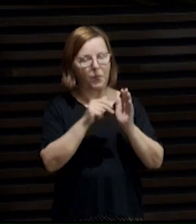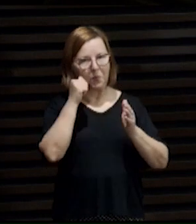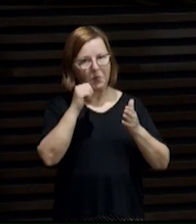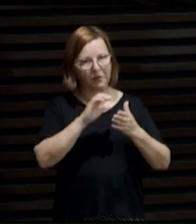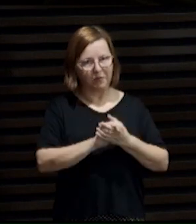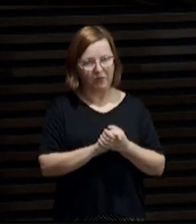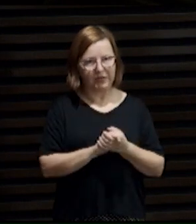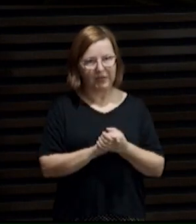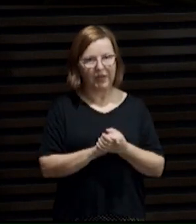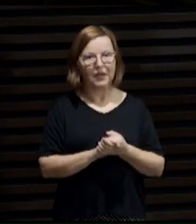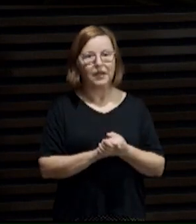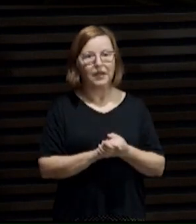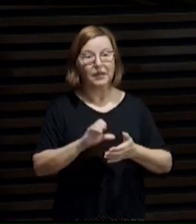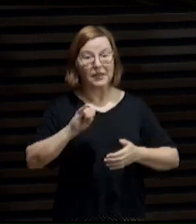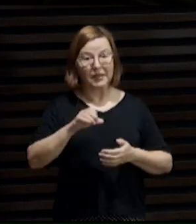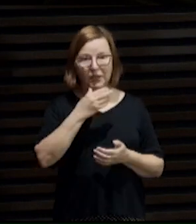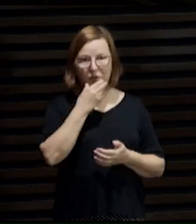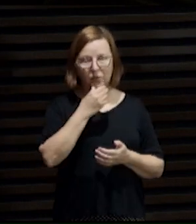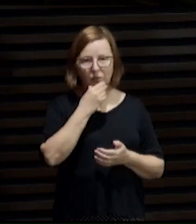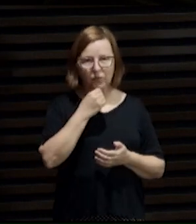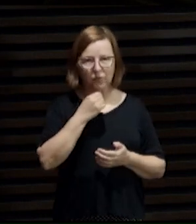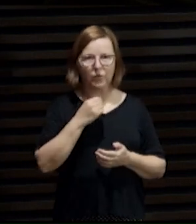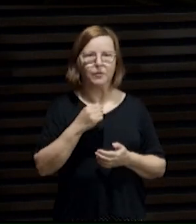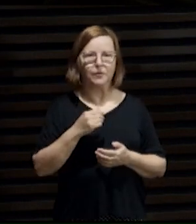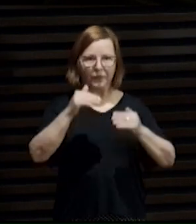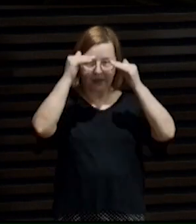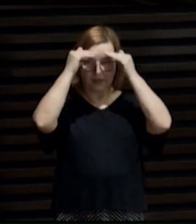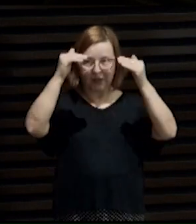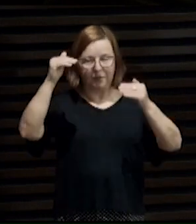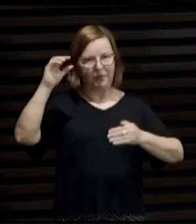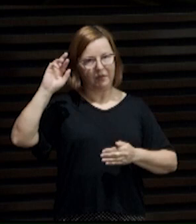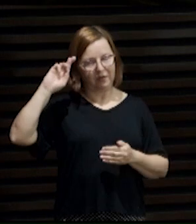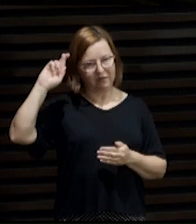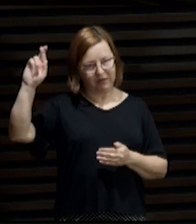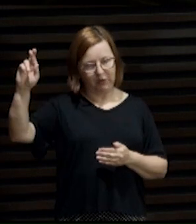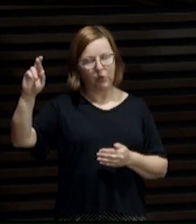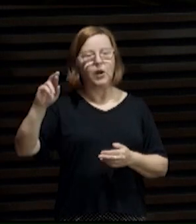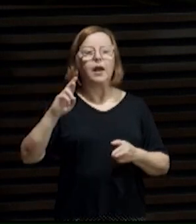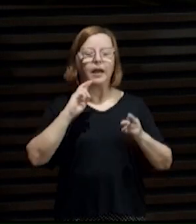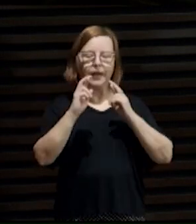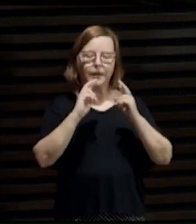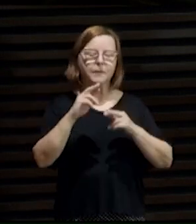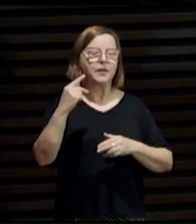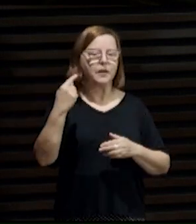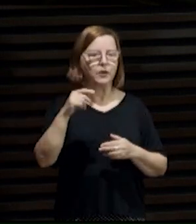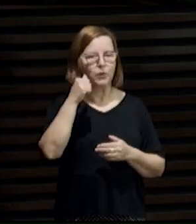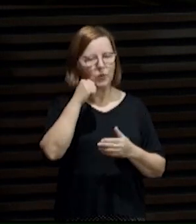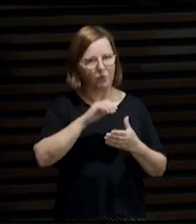lar. O respeito à sua mulher. Ela é tua auxiliadora idônea.